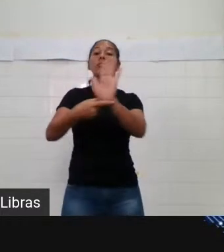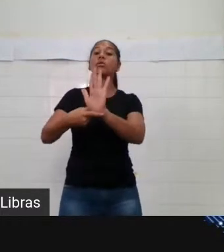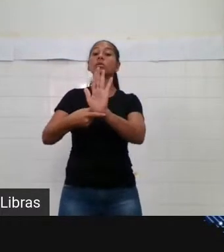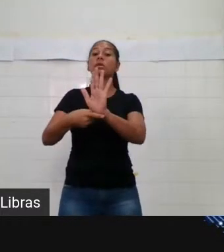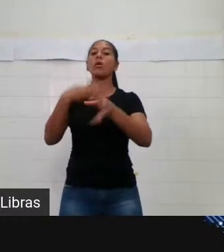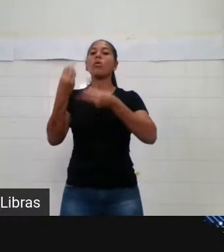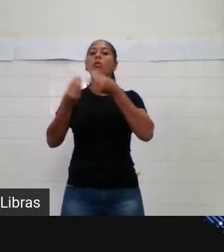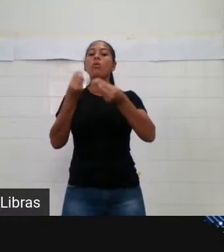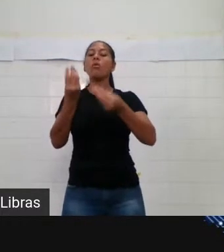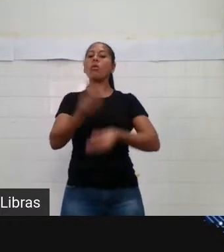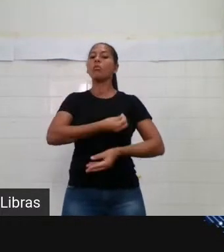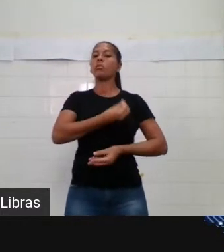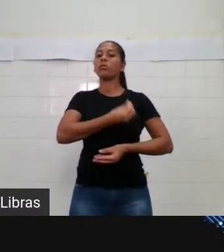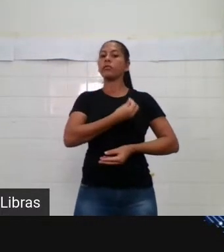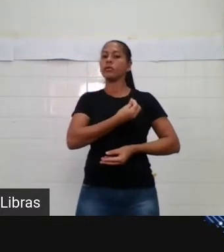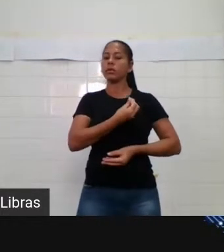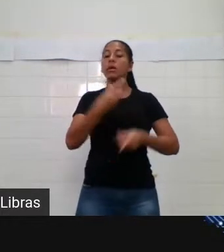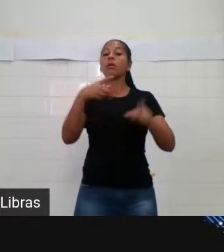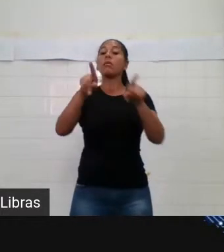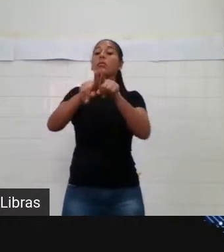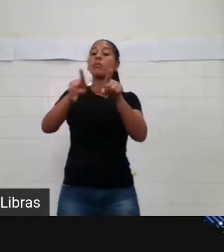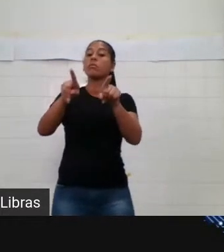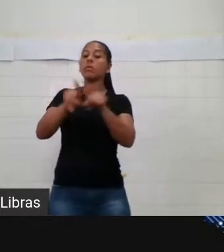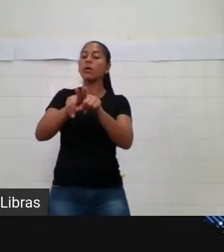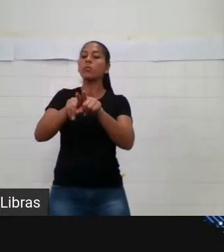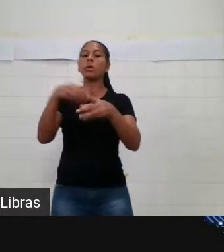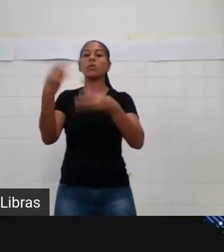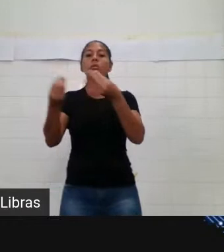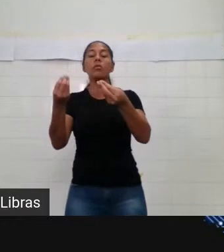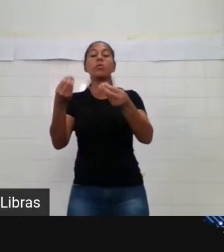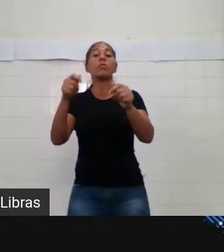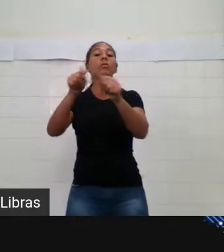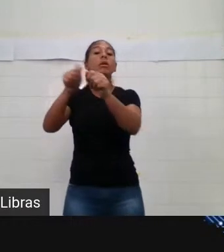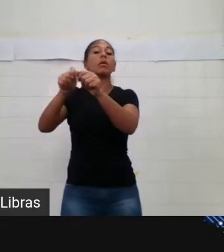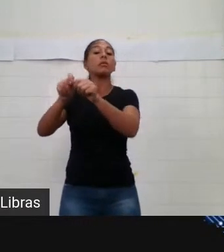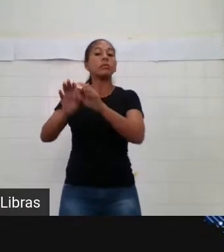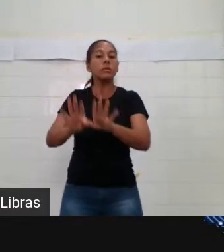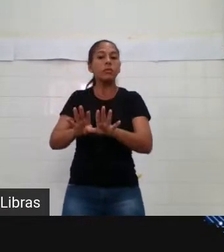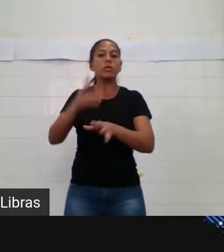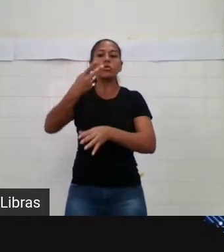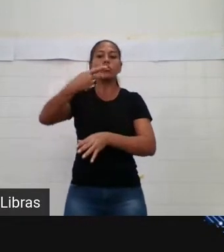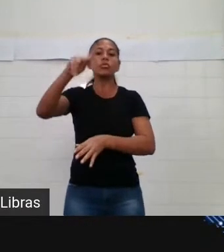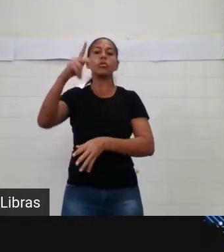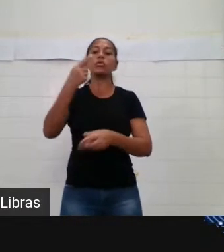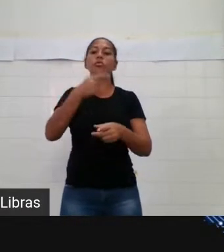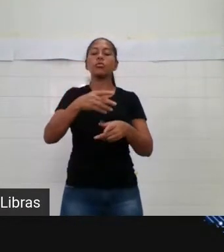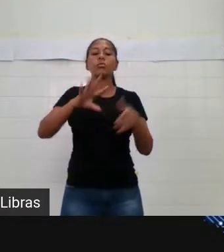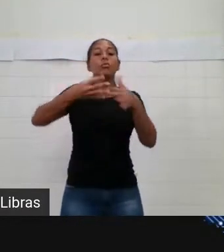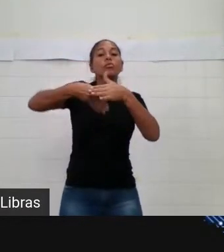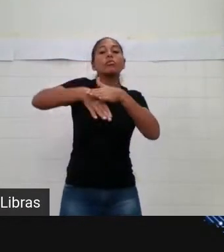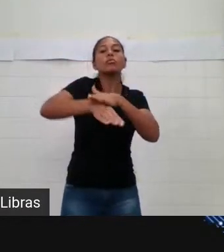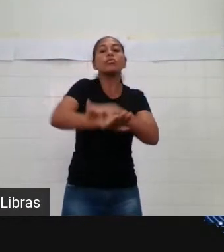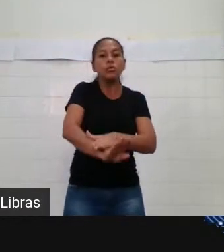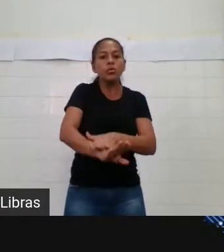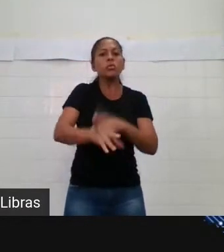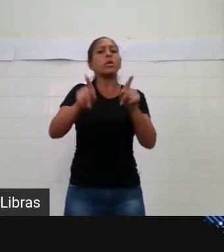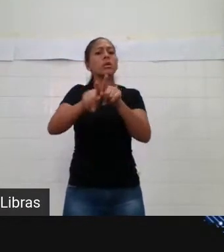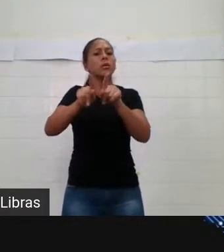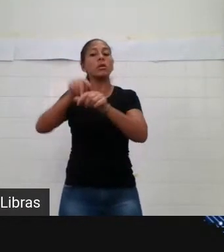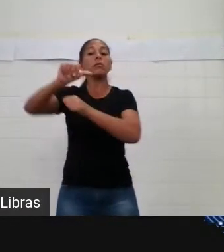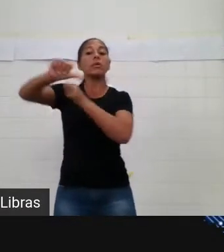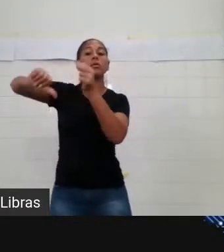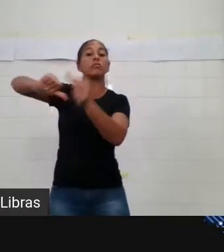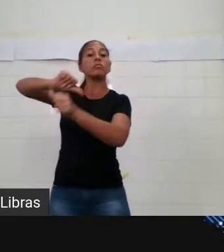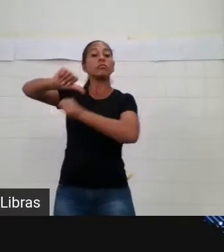vai colocar essa mulher negra protagonista de suas próprias ações e vai tratá-la enquanto